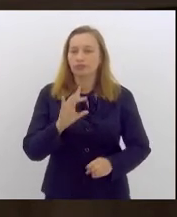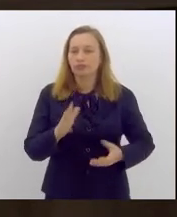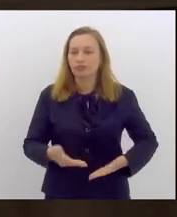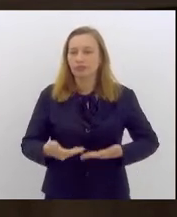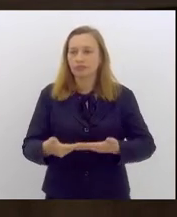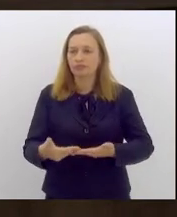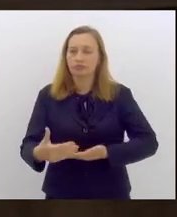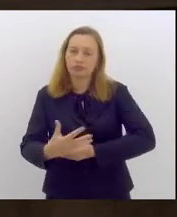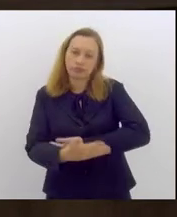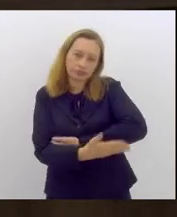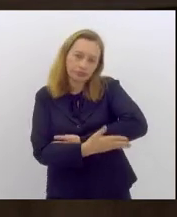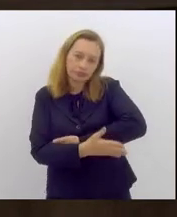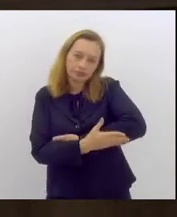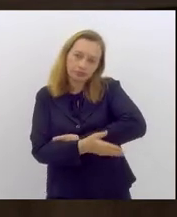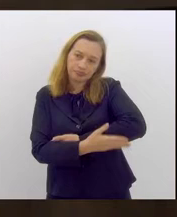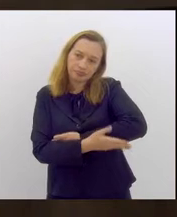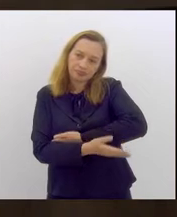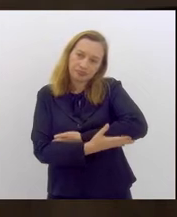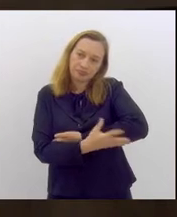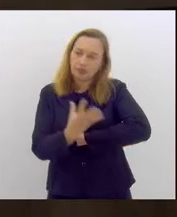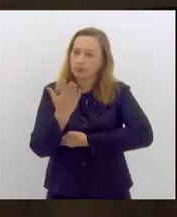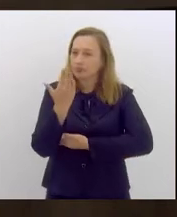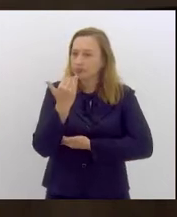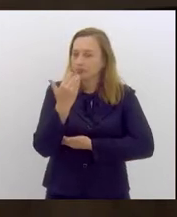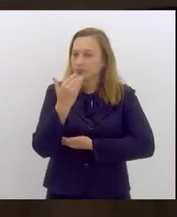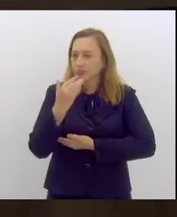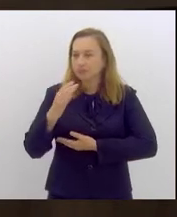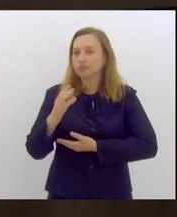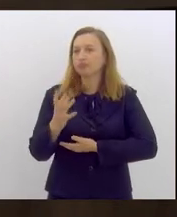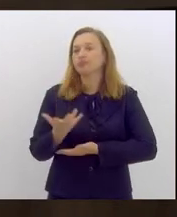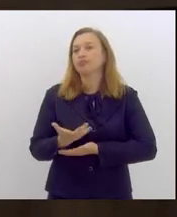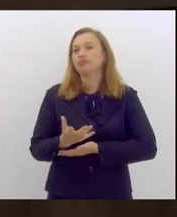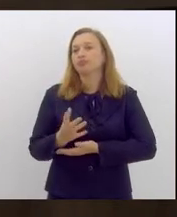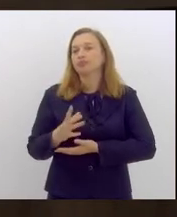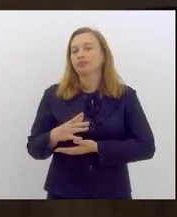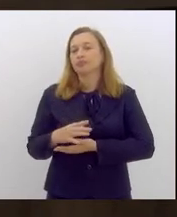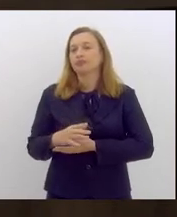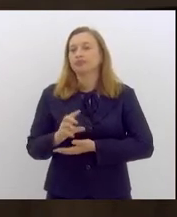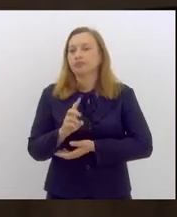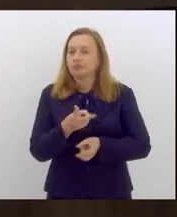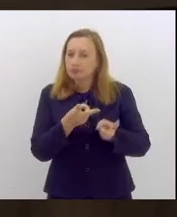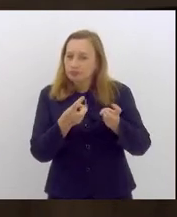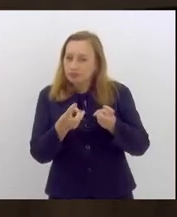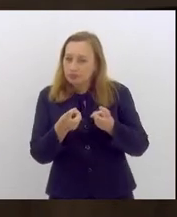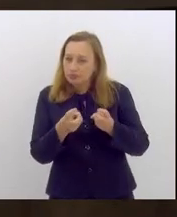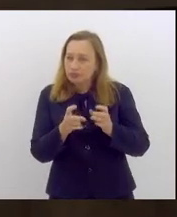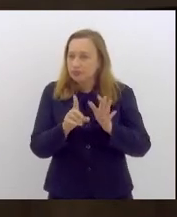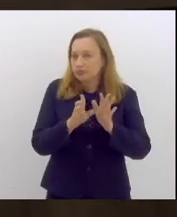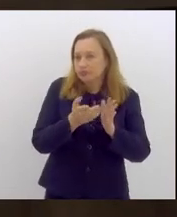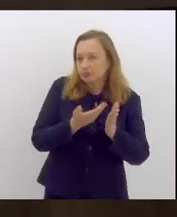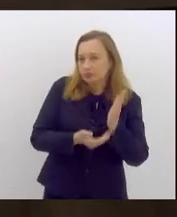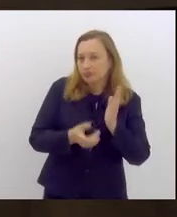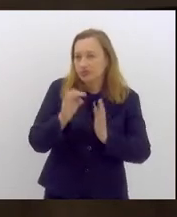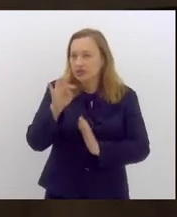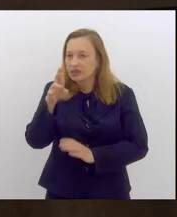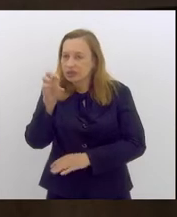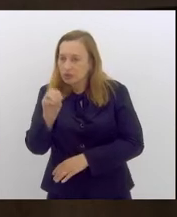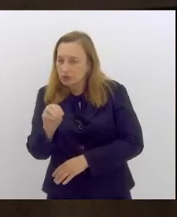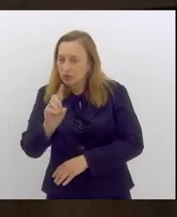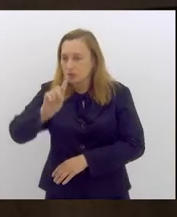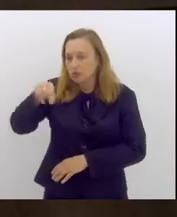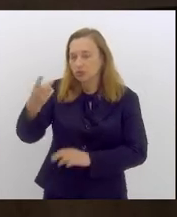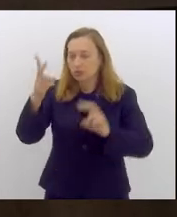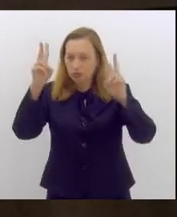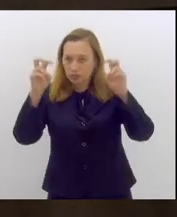aos recém-nascidos alimentação complementar quando observada a queda do índice glicêmico e da